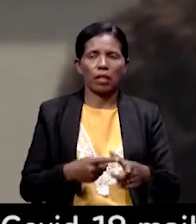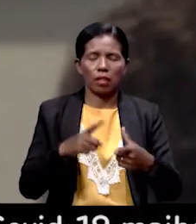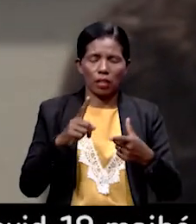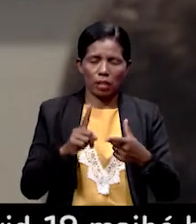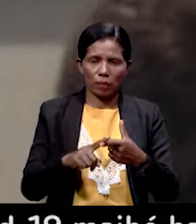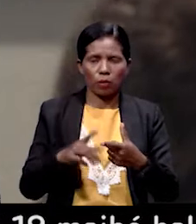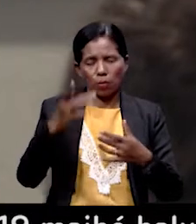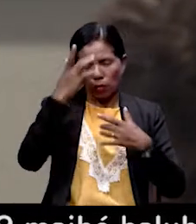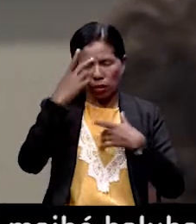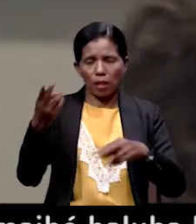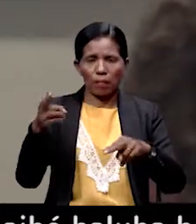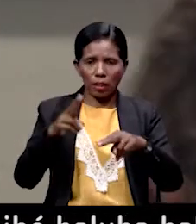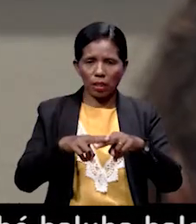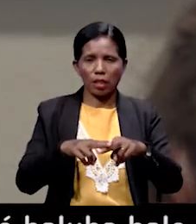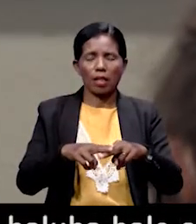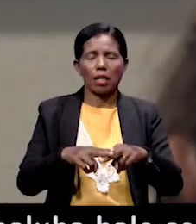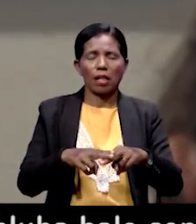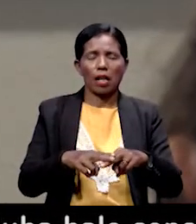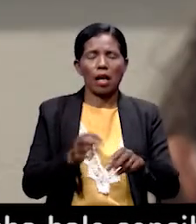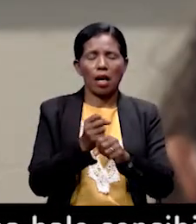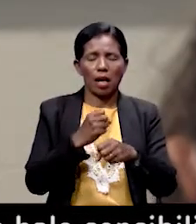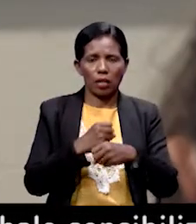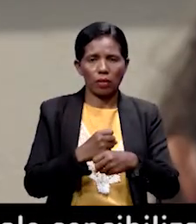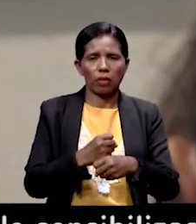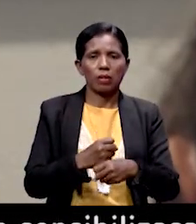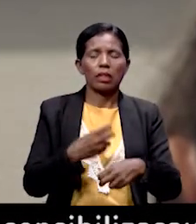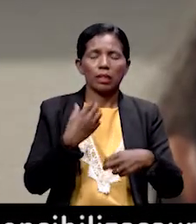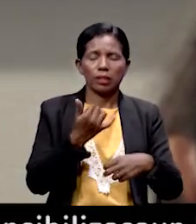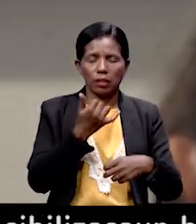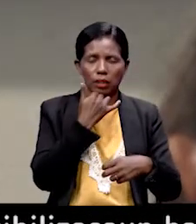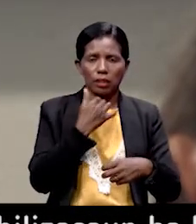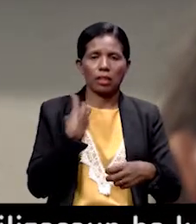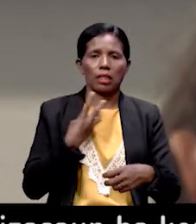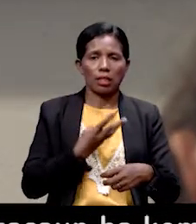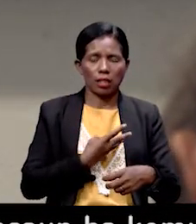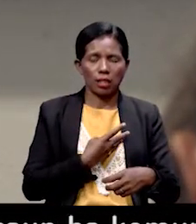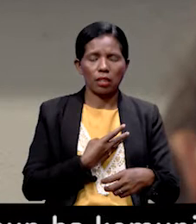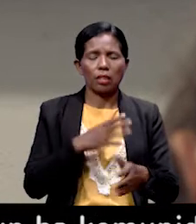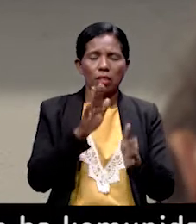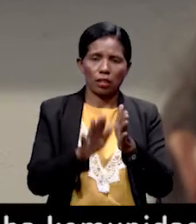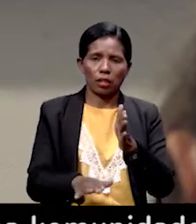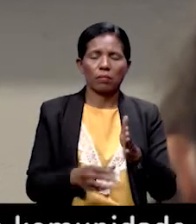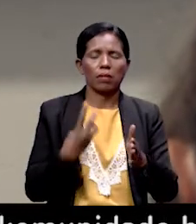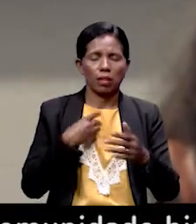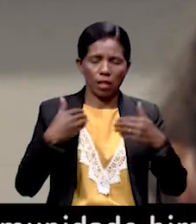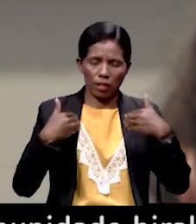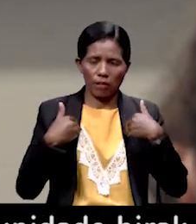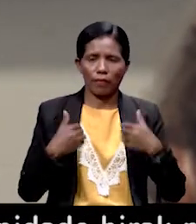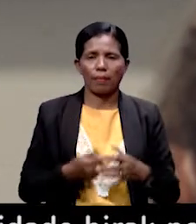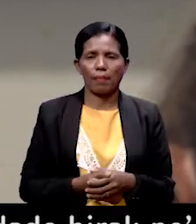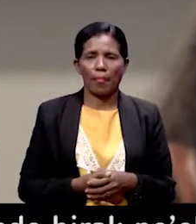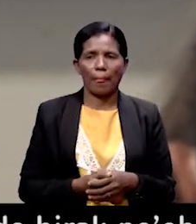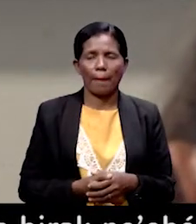em liutan deficiências sira nebe ita iha. Fragilidade ser na beita aí. Também é mesmo que